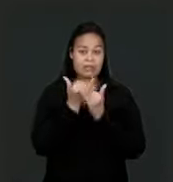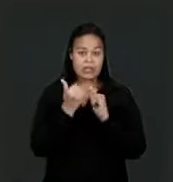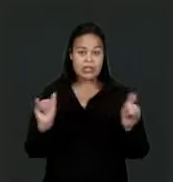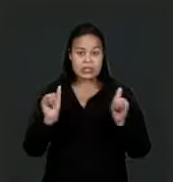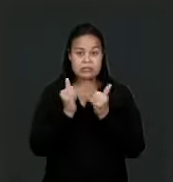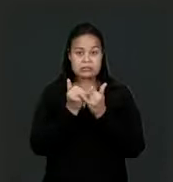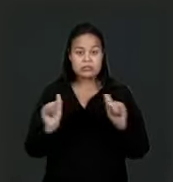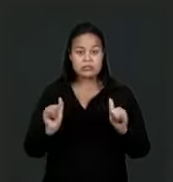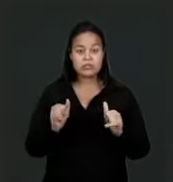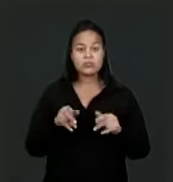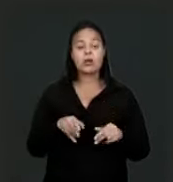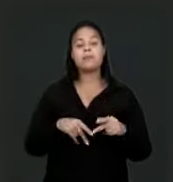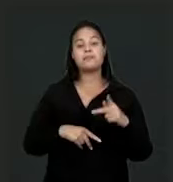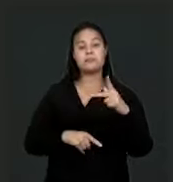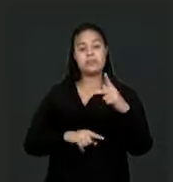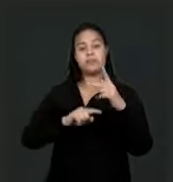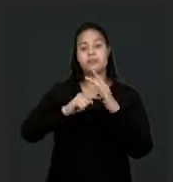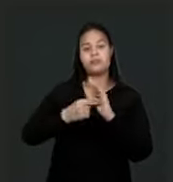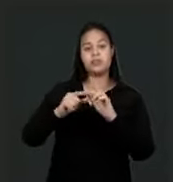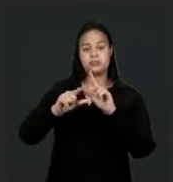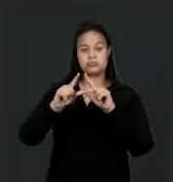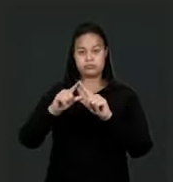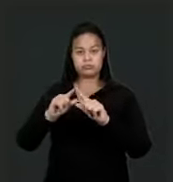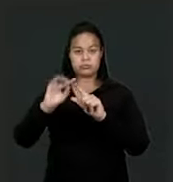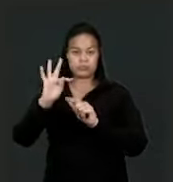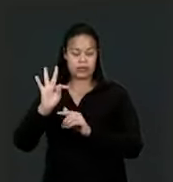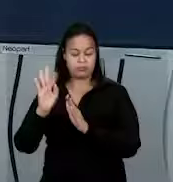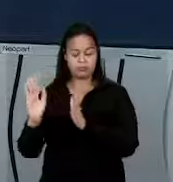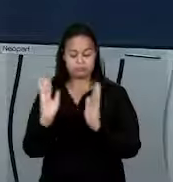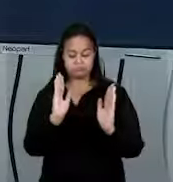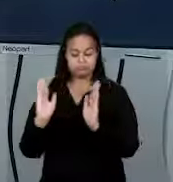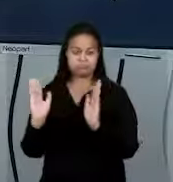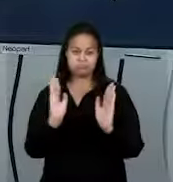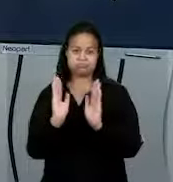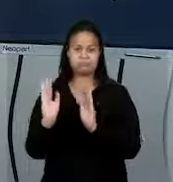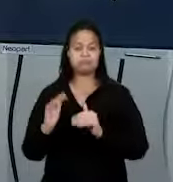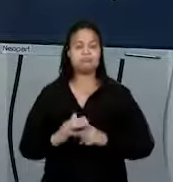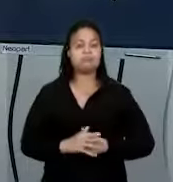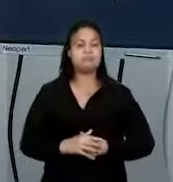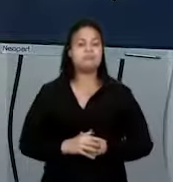a potência vezes o intervalo de tempo.